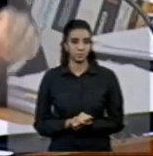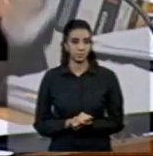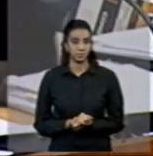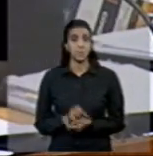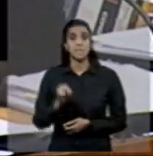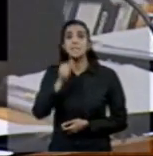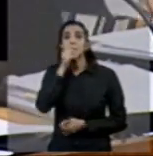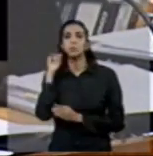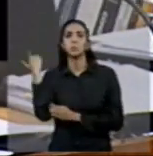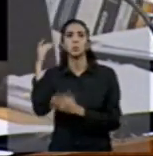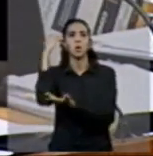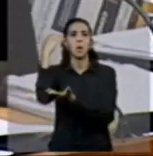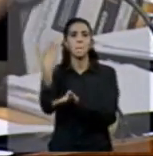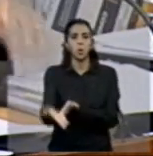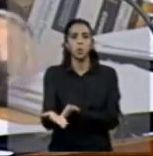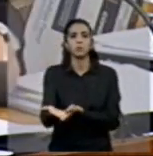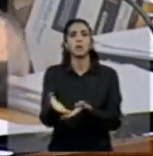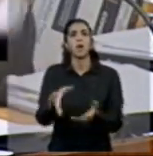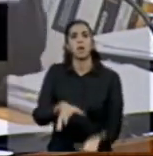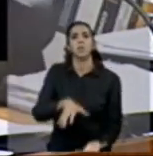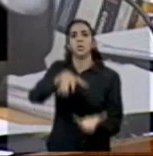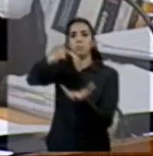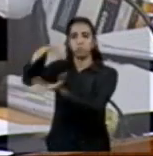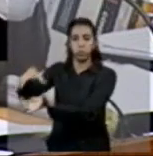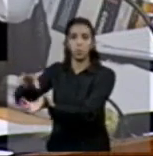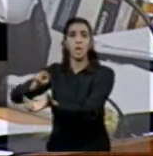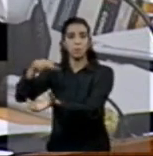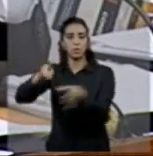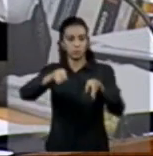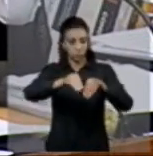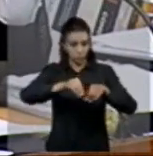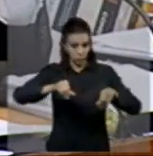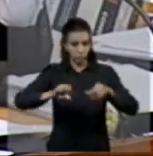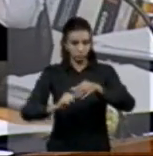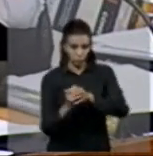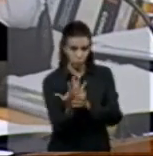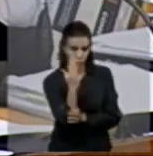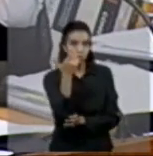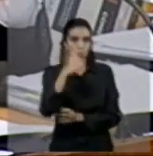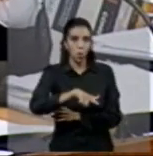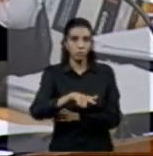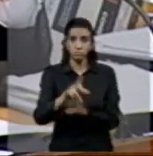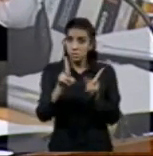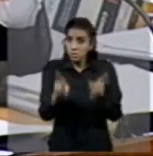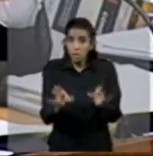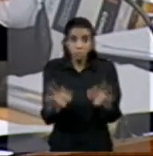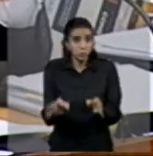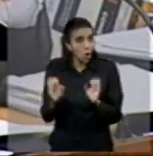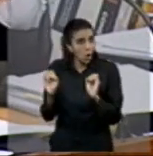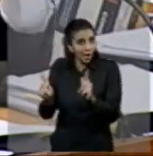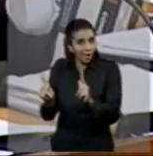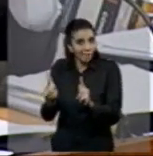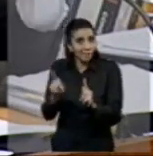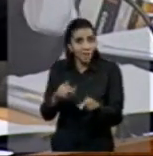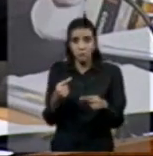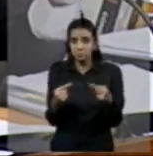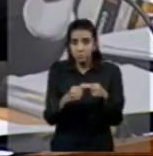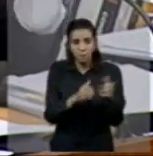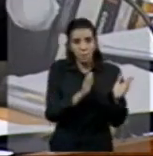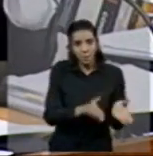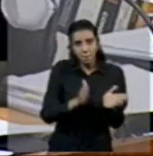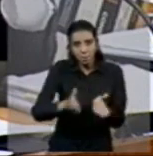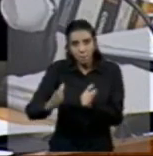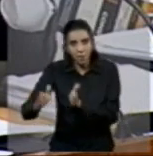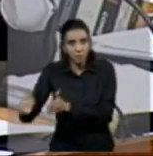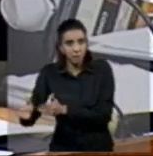derrubasse os eucaliptos, entregasse os eucaliptos, reflorestasse, objeto certo, é uma etapa de produção, assim como